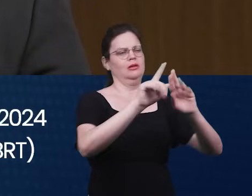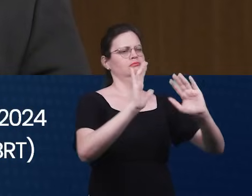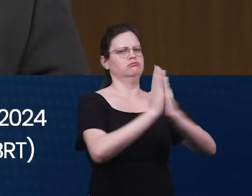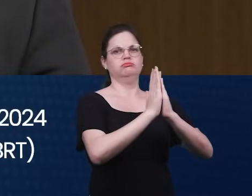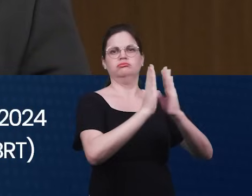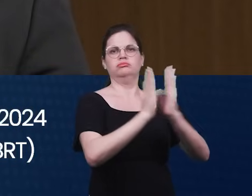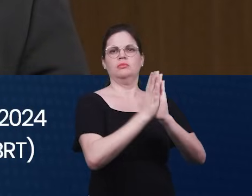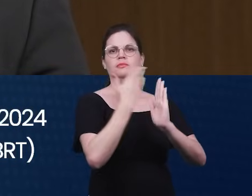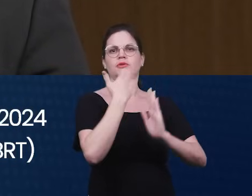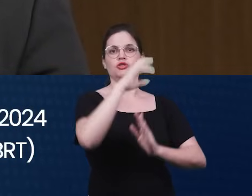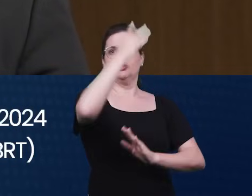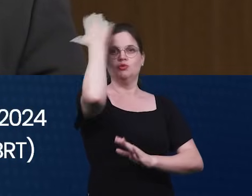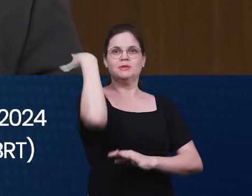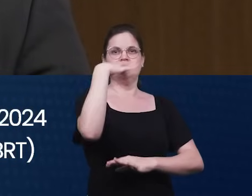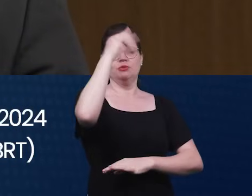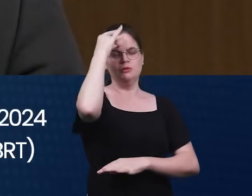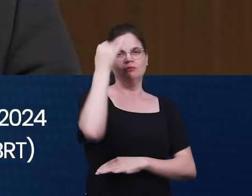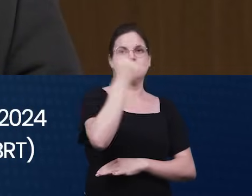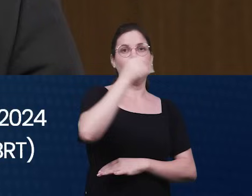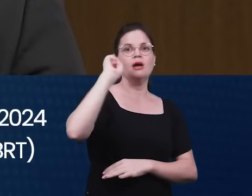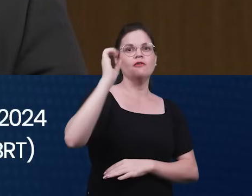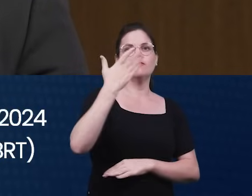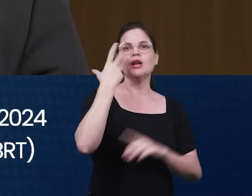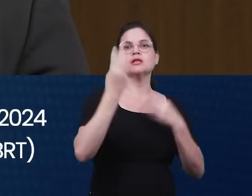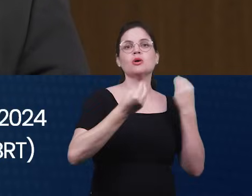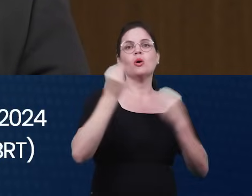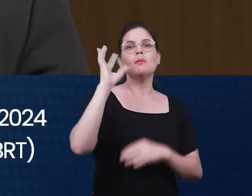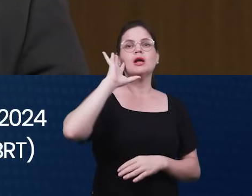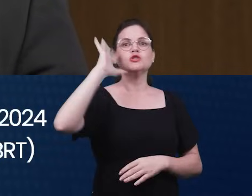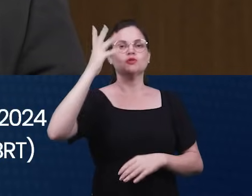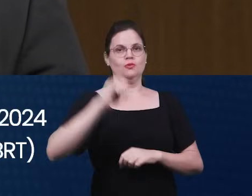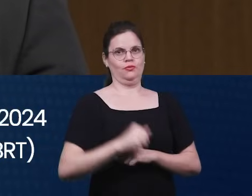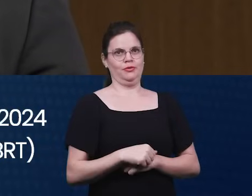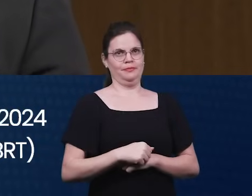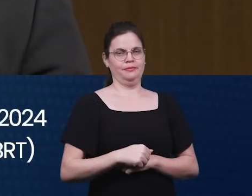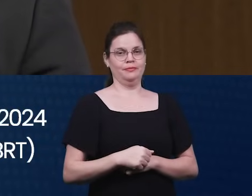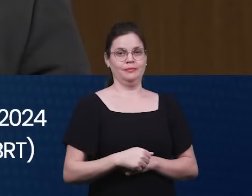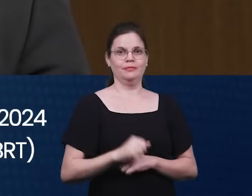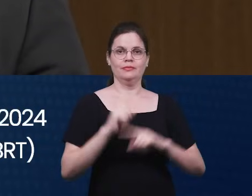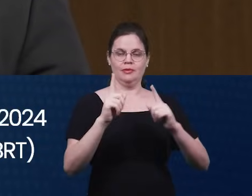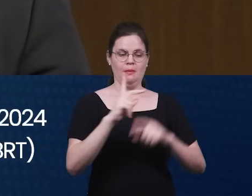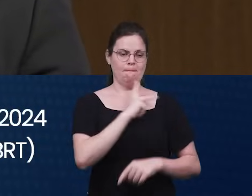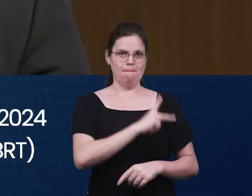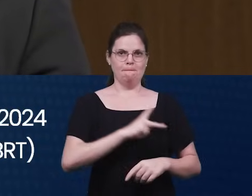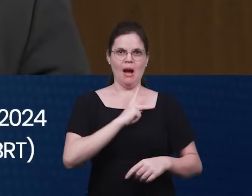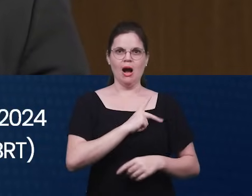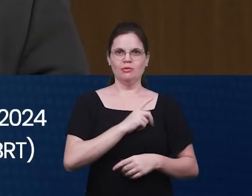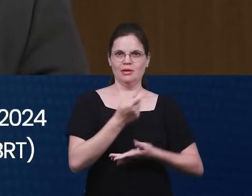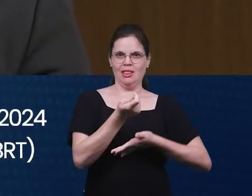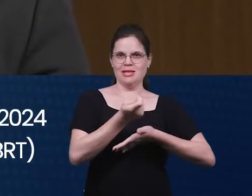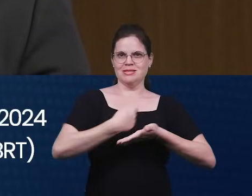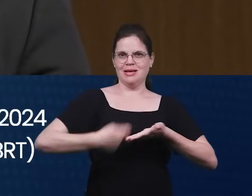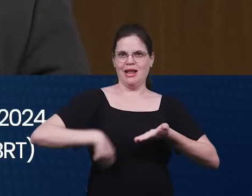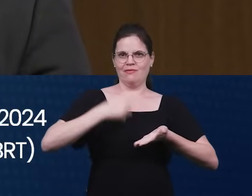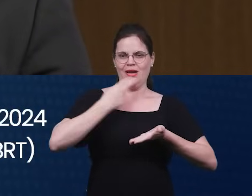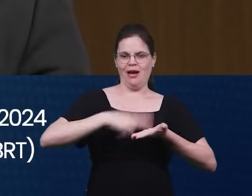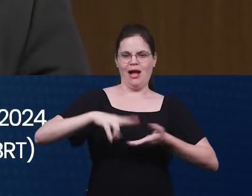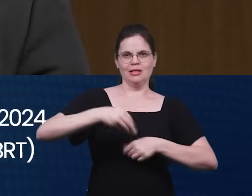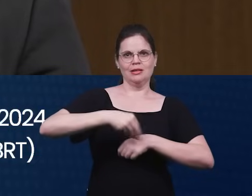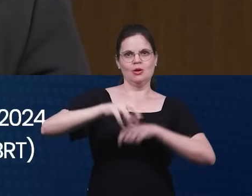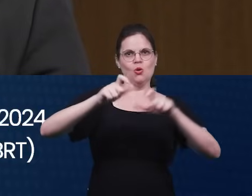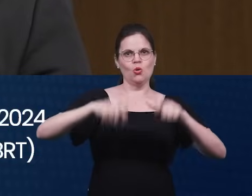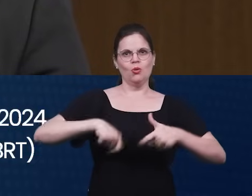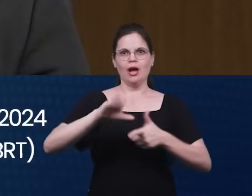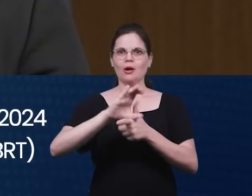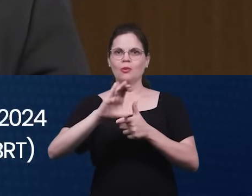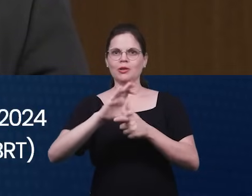como nós devemos resolver as questões de forma espiritual eh Paulo quando escreve aos Coríntios ele ele descreve né a igreja é como